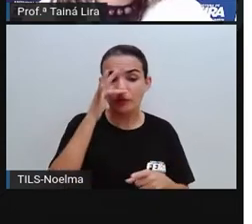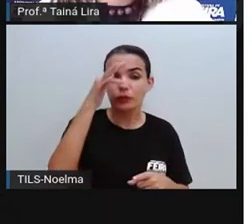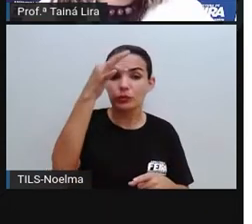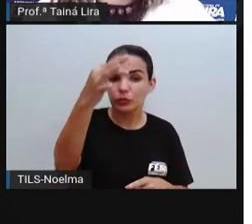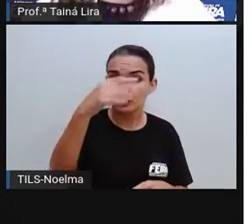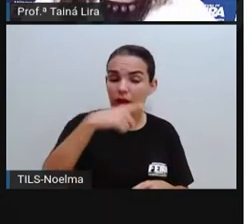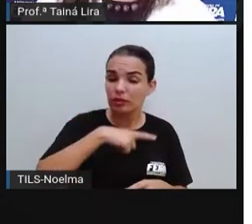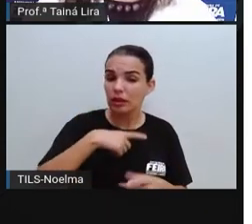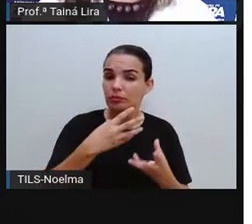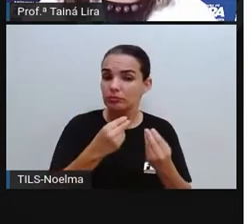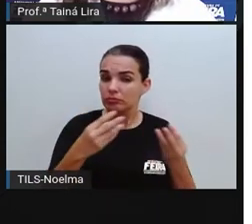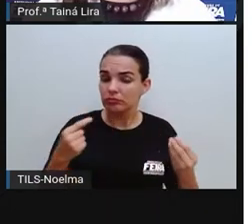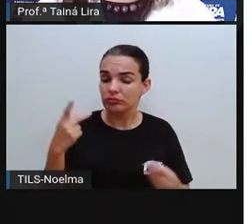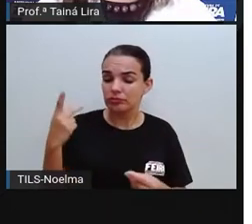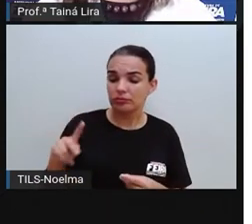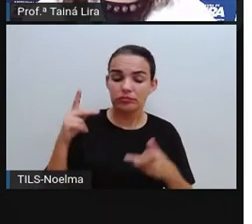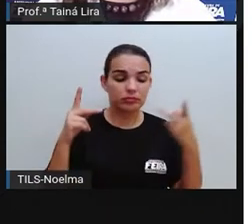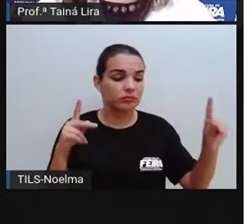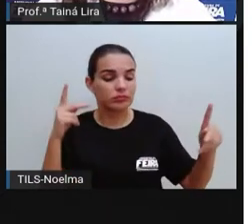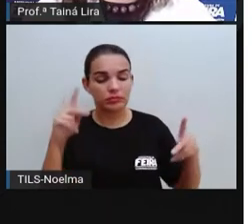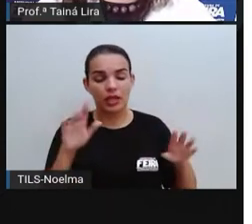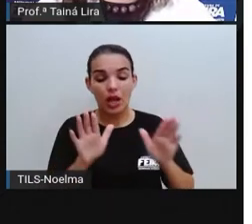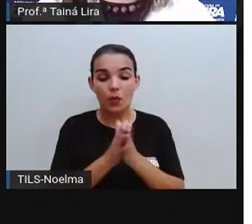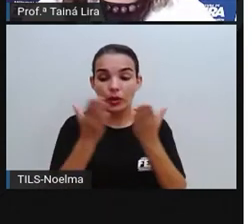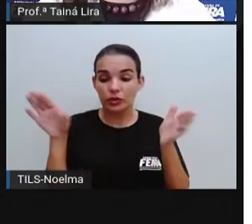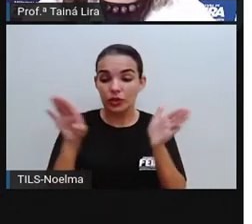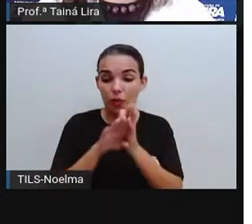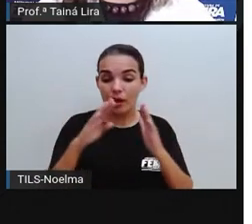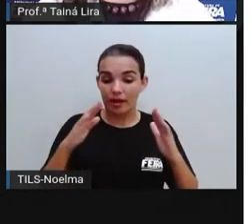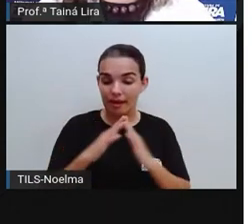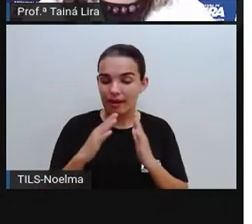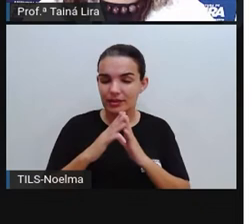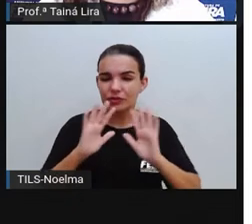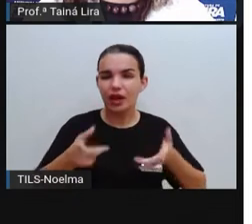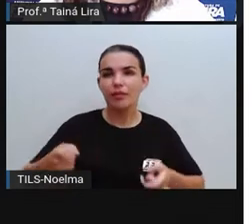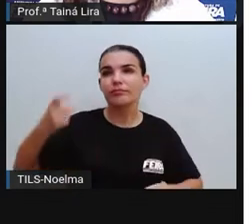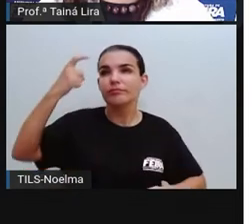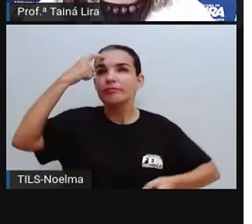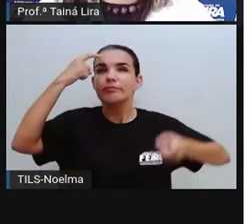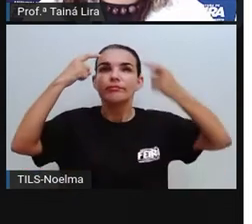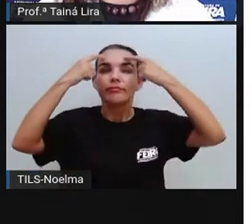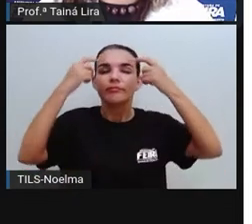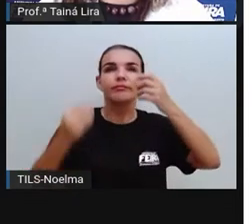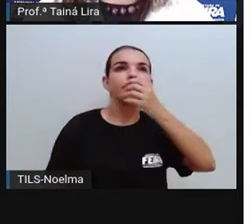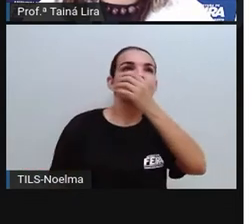hoje. Quando chegou em casa, já tinha a ideia do livro na cabeça.